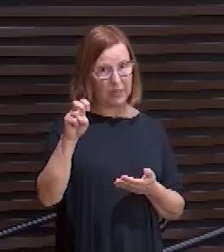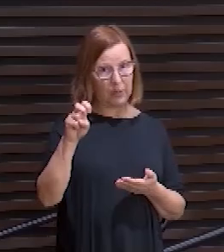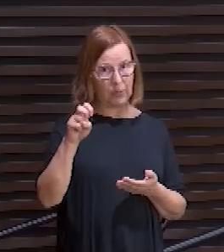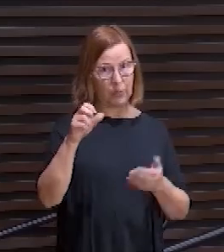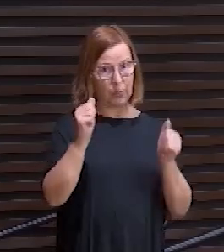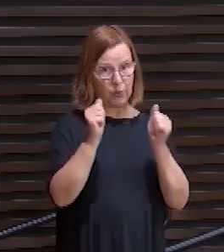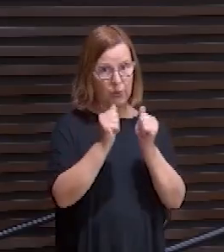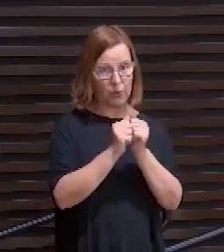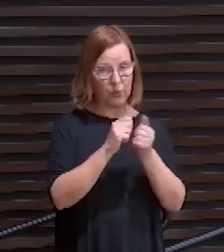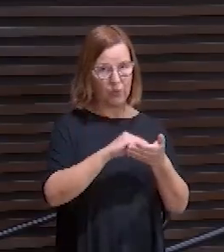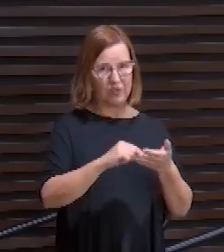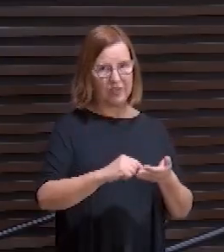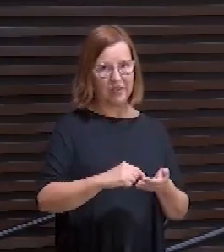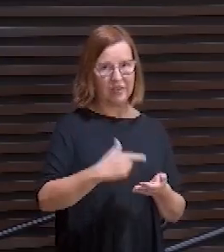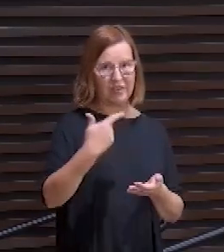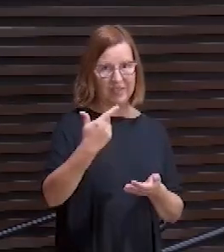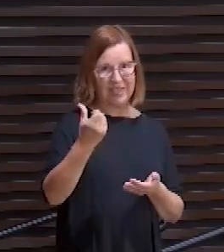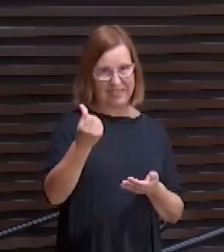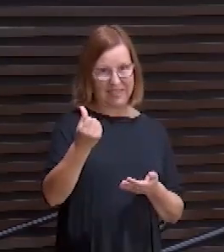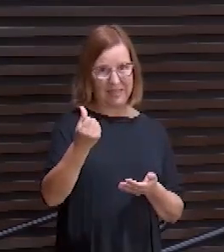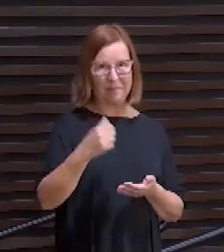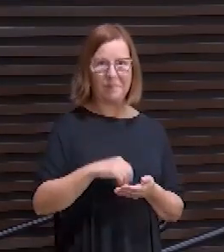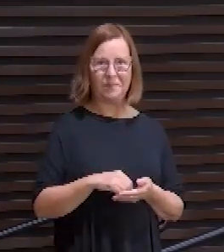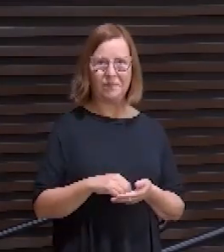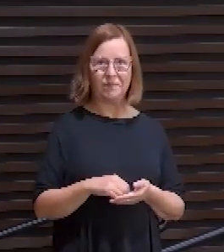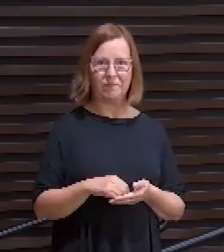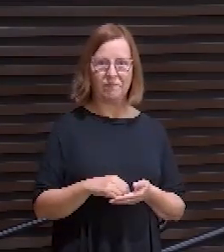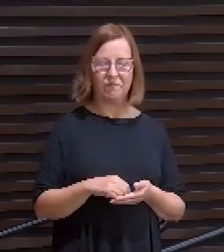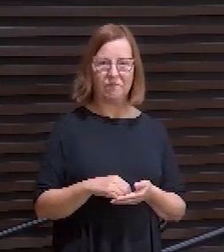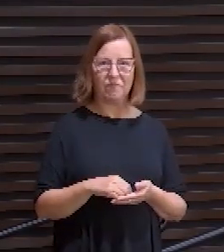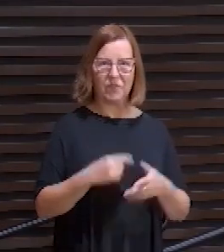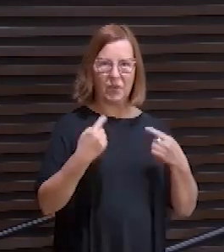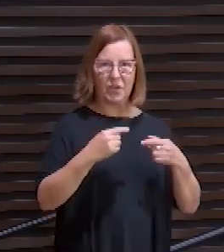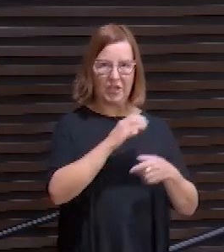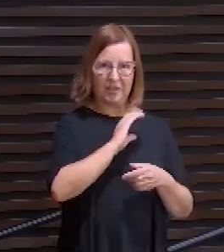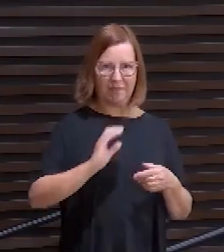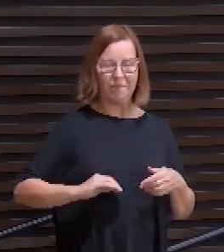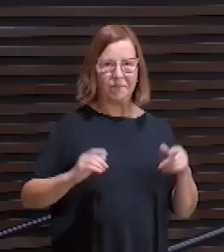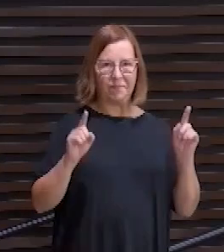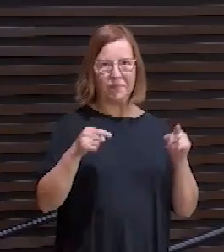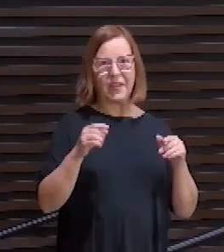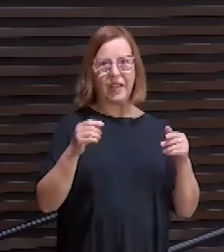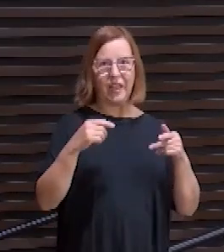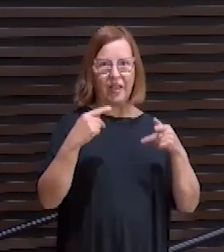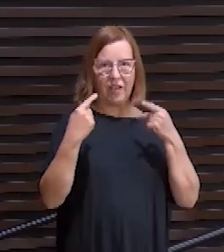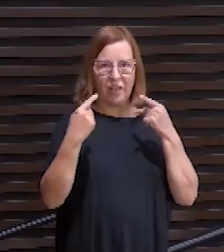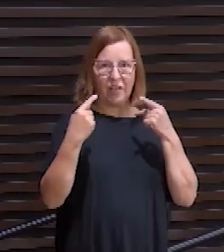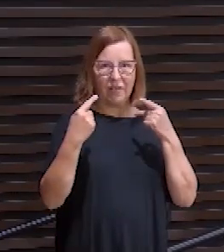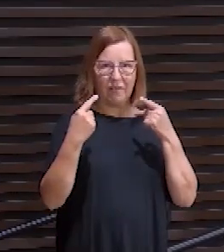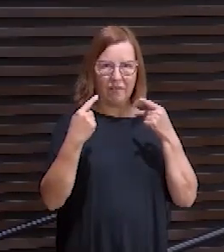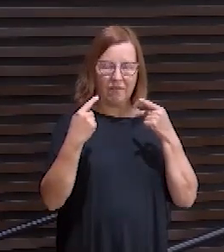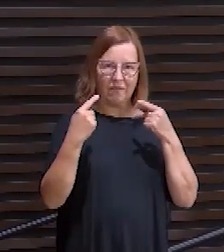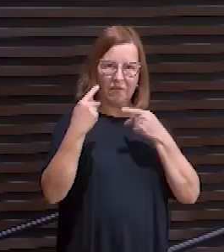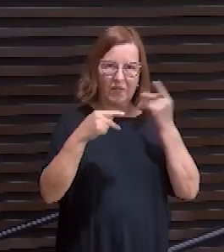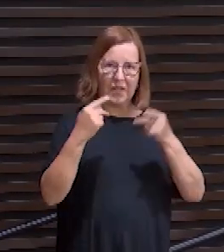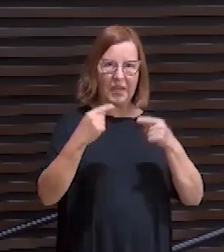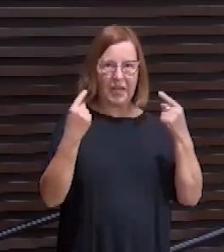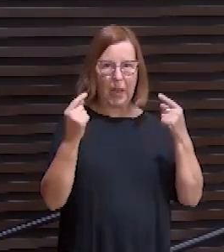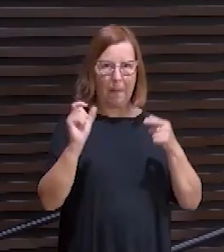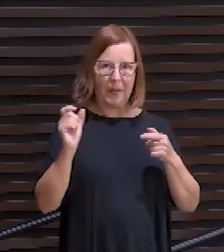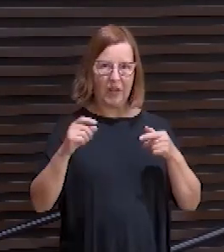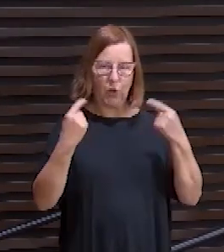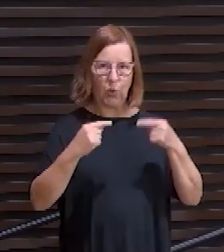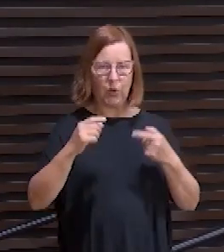junto com o 26. Vamos juntos? Proferirá palavras contra o Altíssimo, magoará